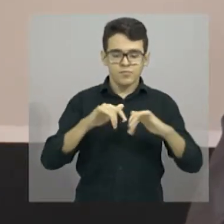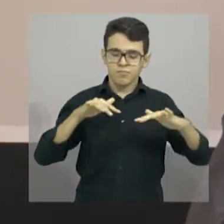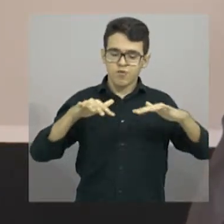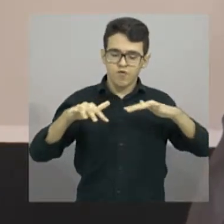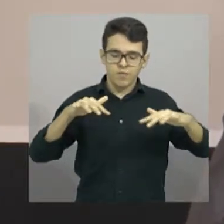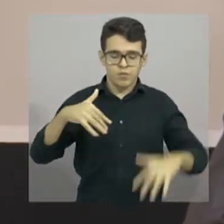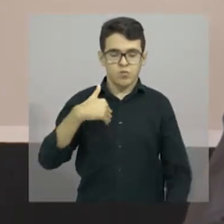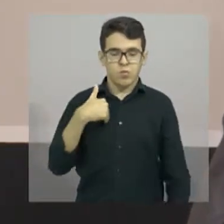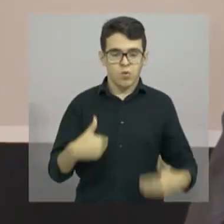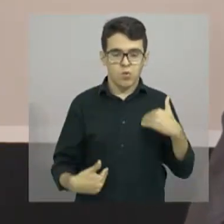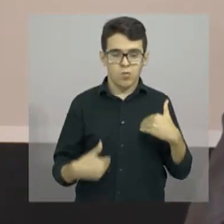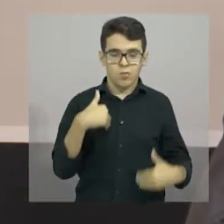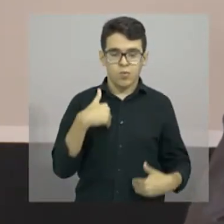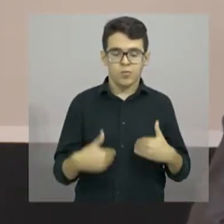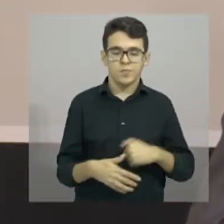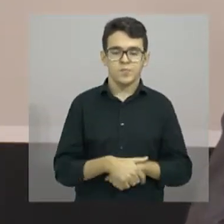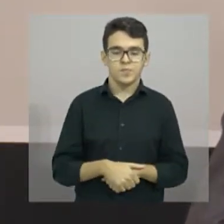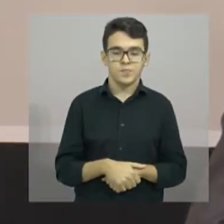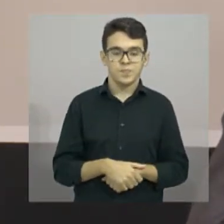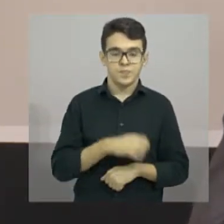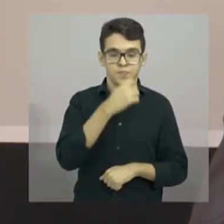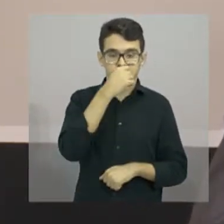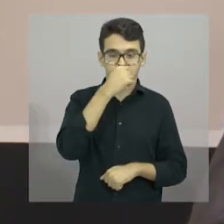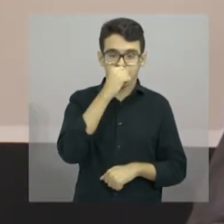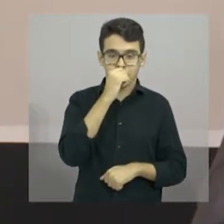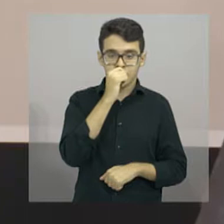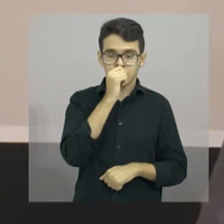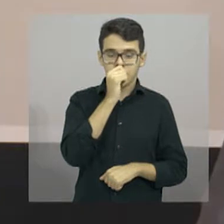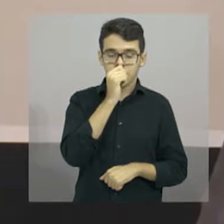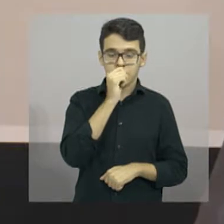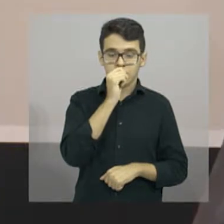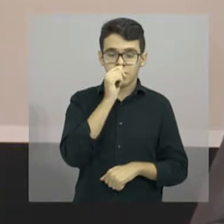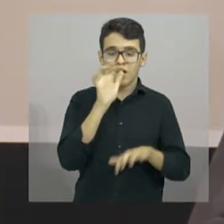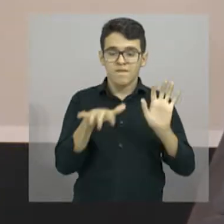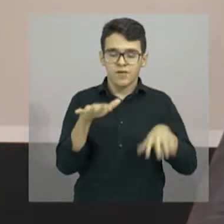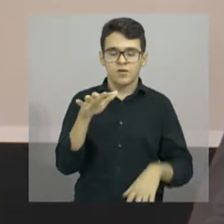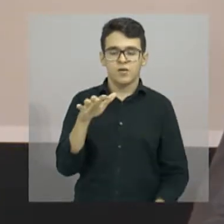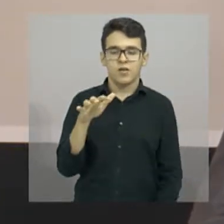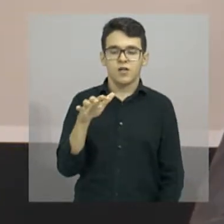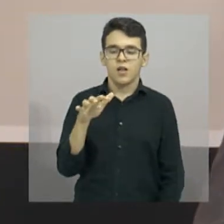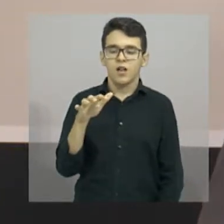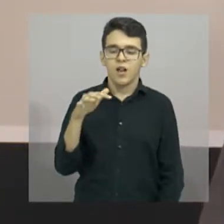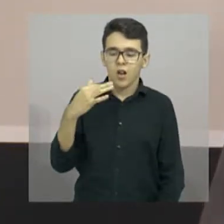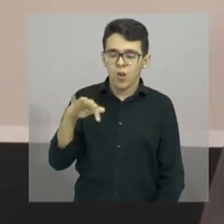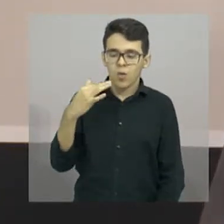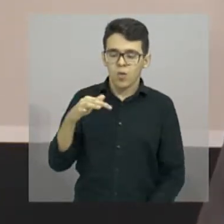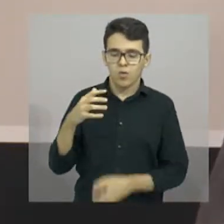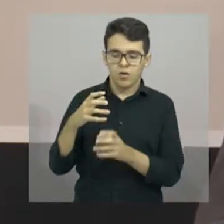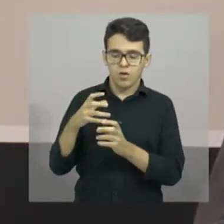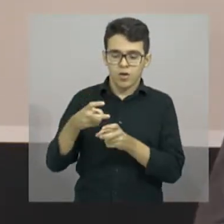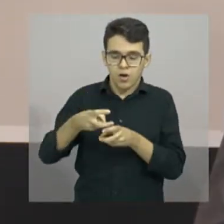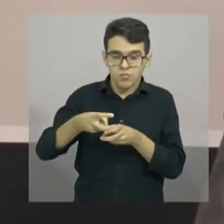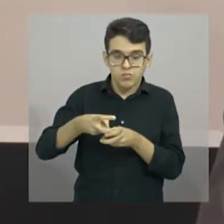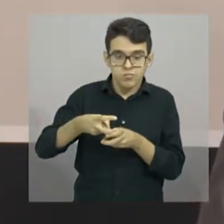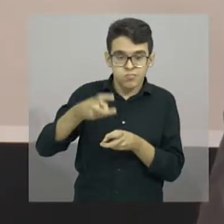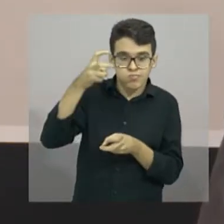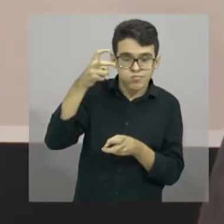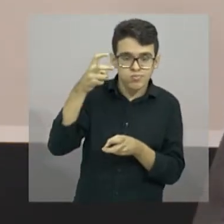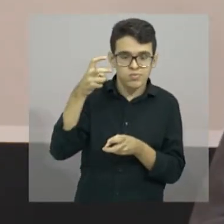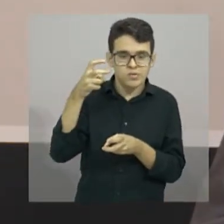Ou seja, aquela dor que muitas vezes deixa você corcundo, ou que você não consegue abrir as mãos e aí por